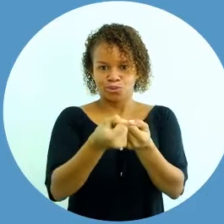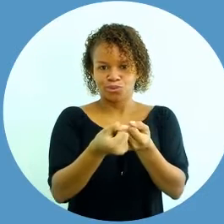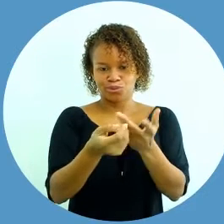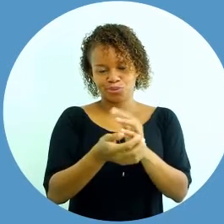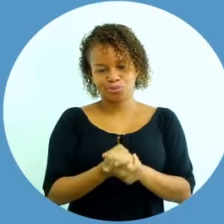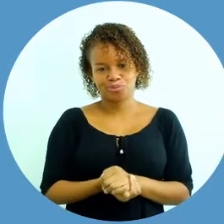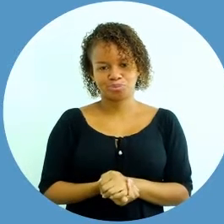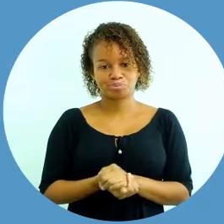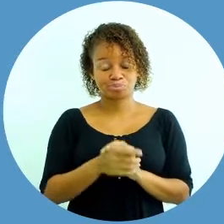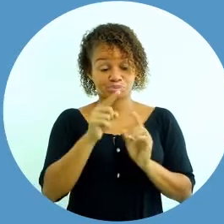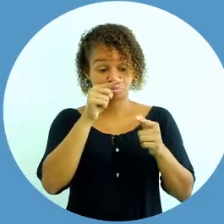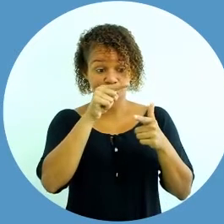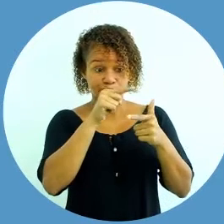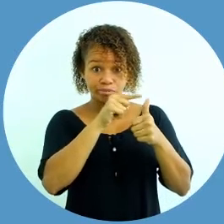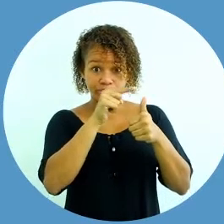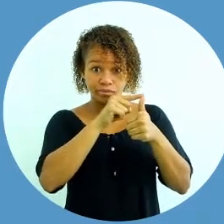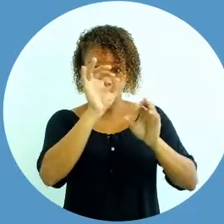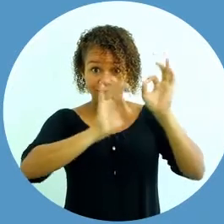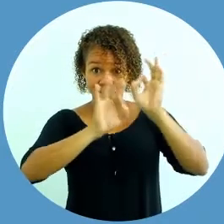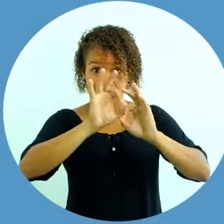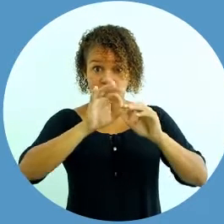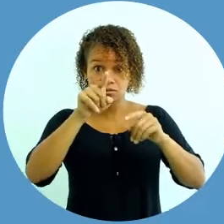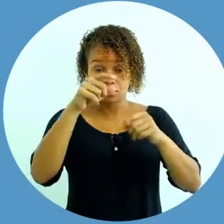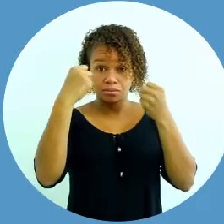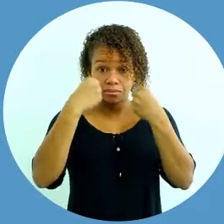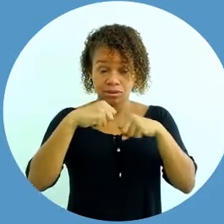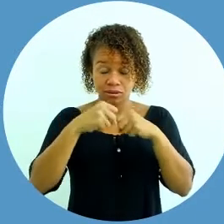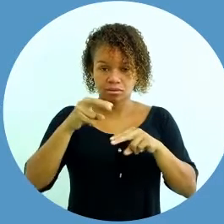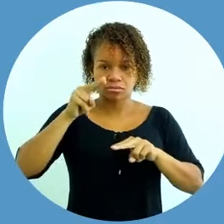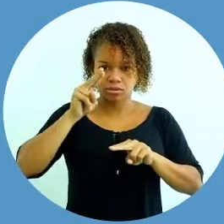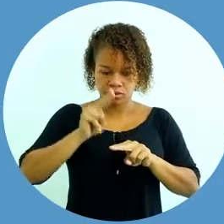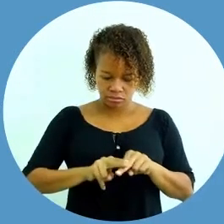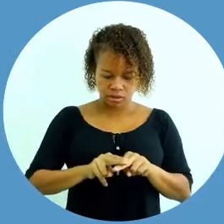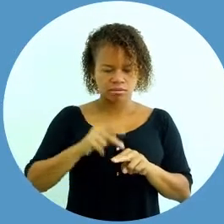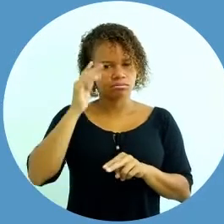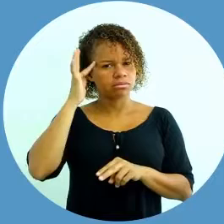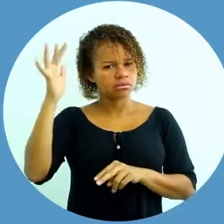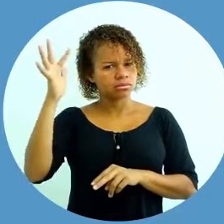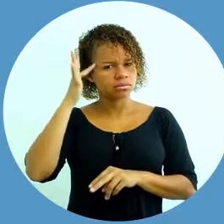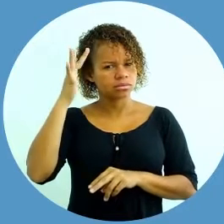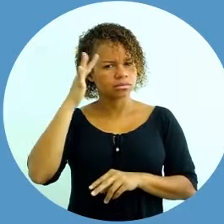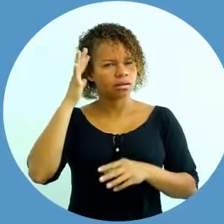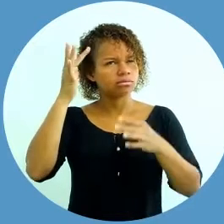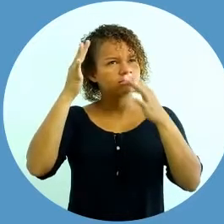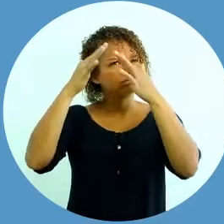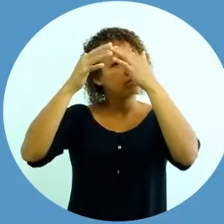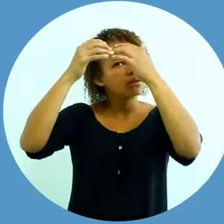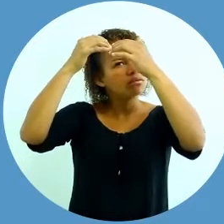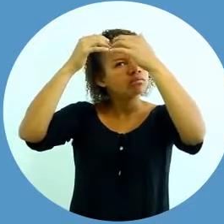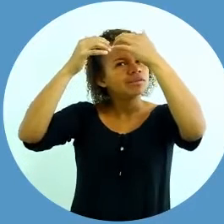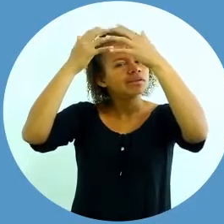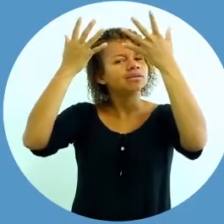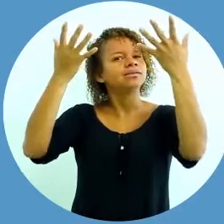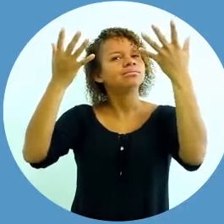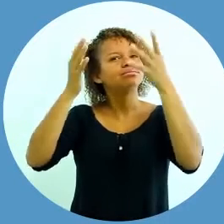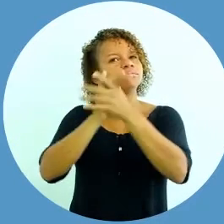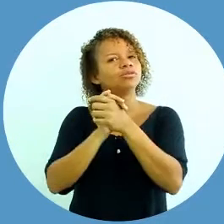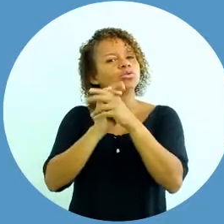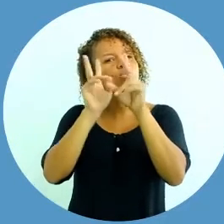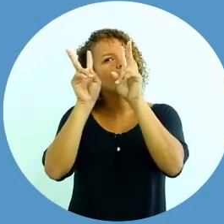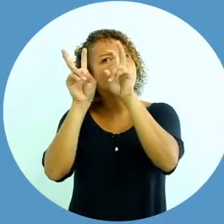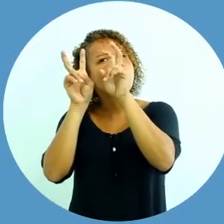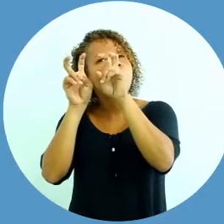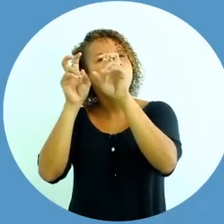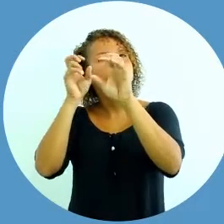pré-produção. Nesta etapa, você necessita sentar, pensar, refletir